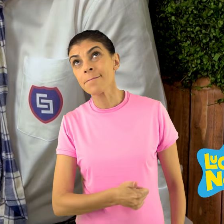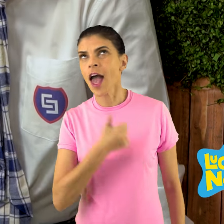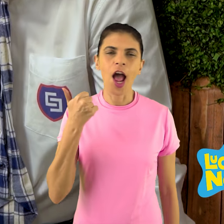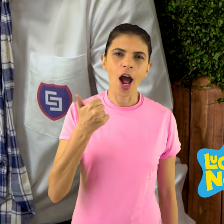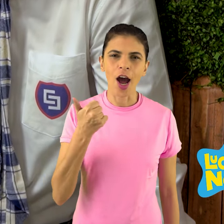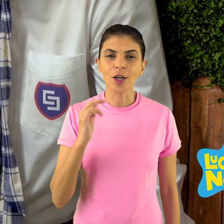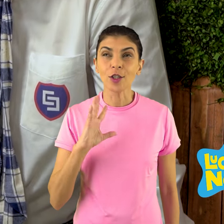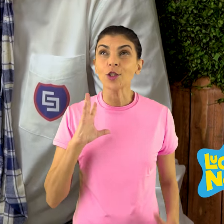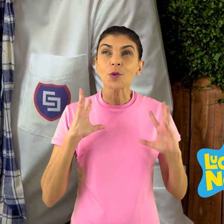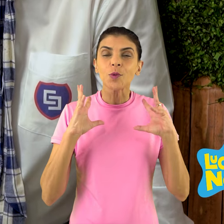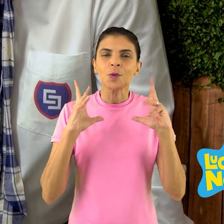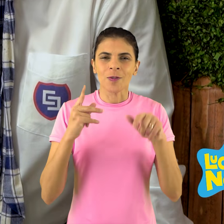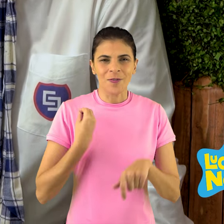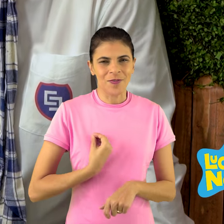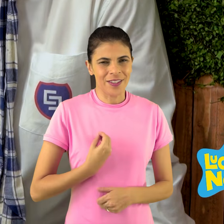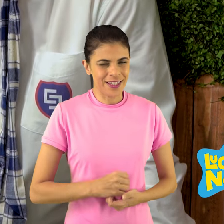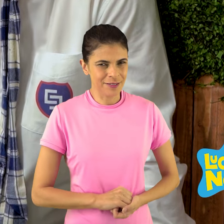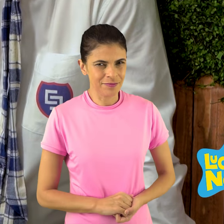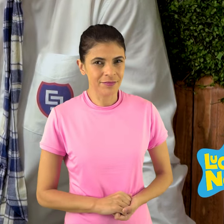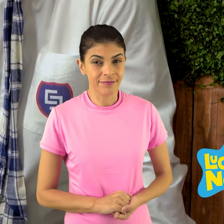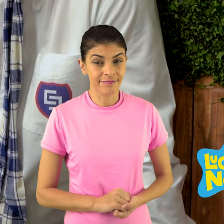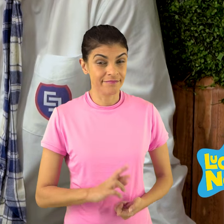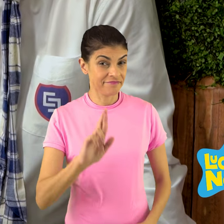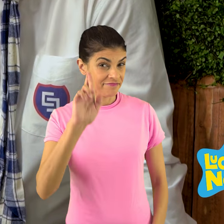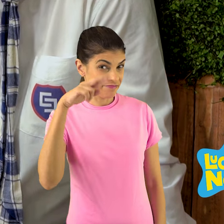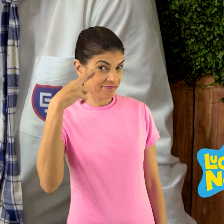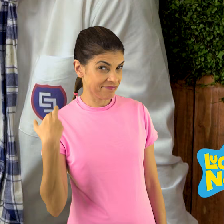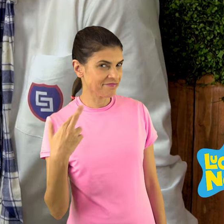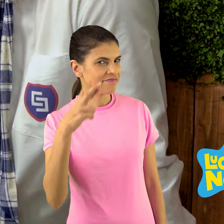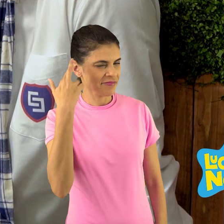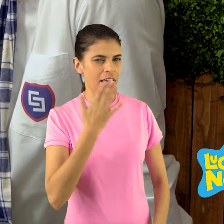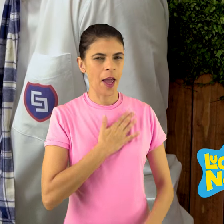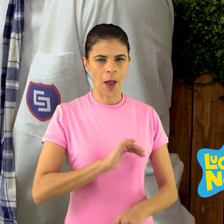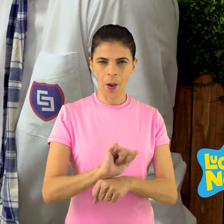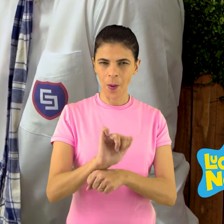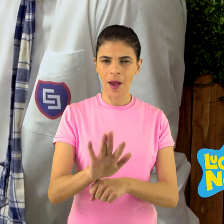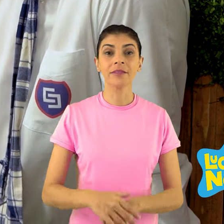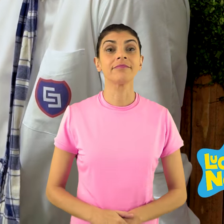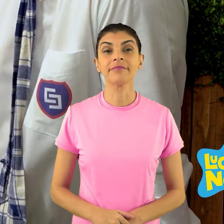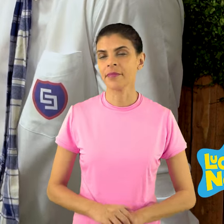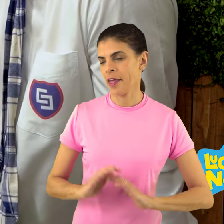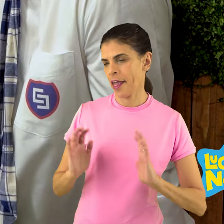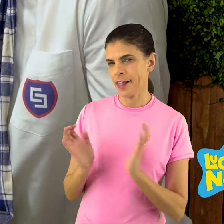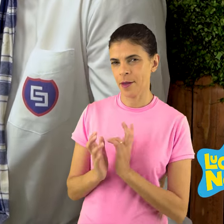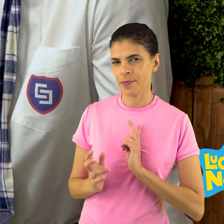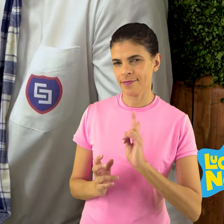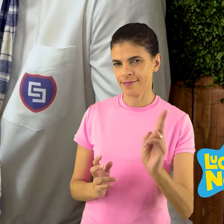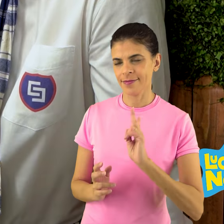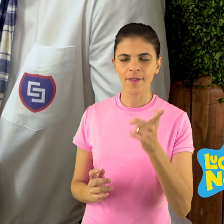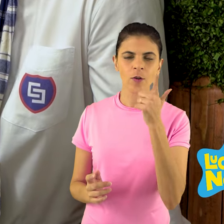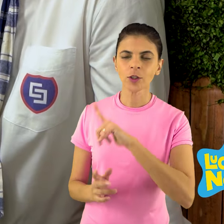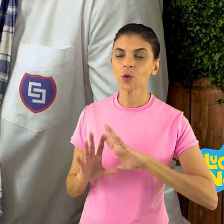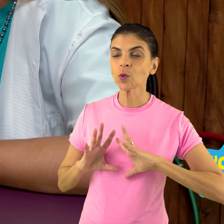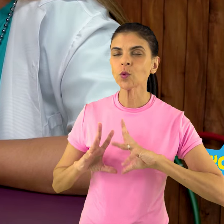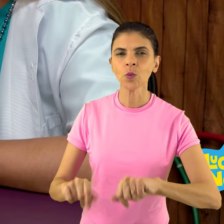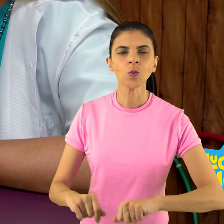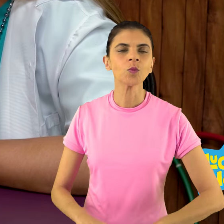nossas vidas! Raíssa e Rafael que nos aguardem. E a equipe fantástica vai dominar tudo!